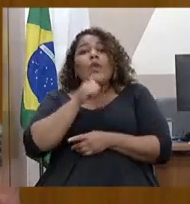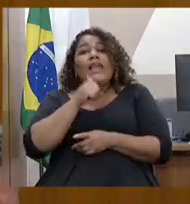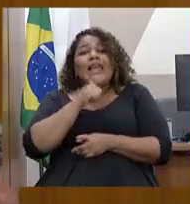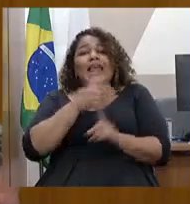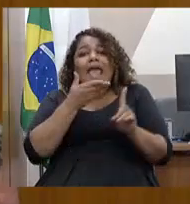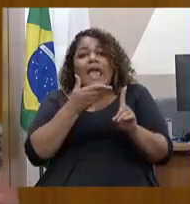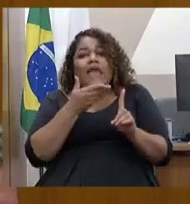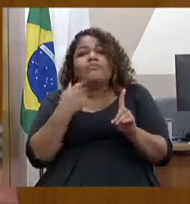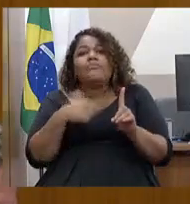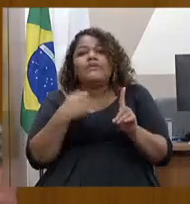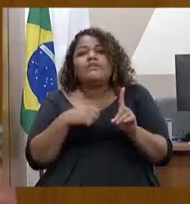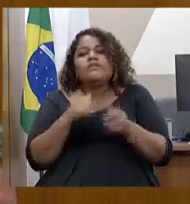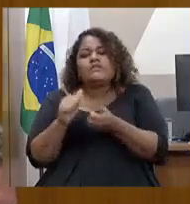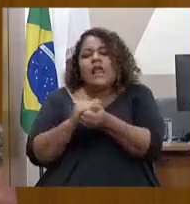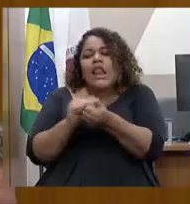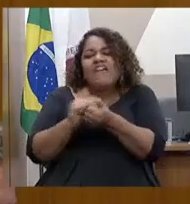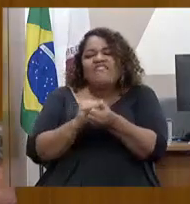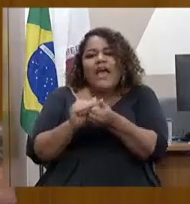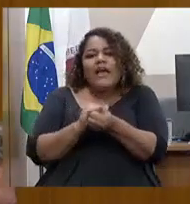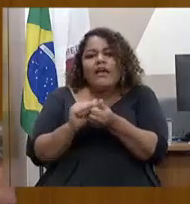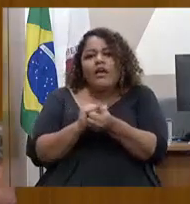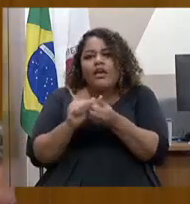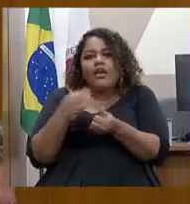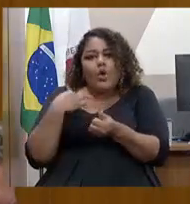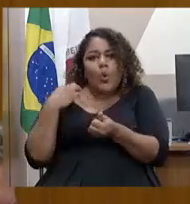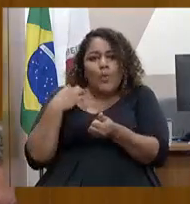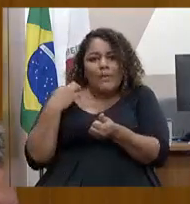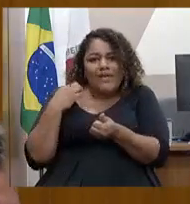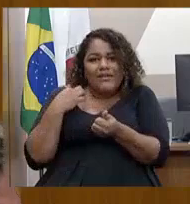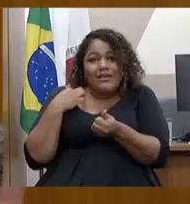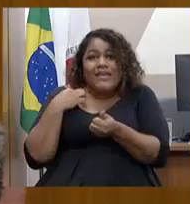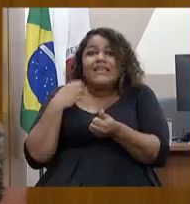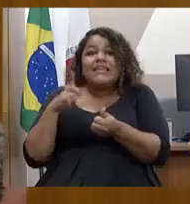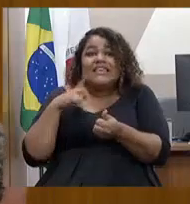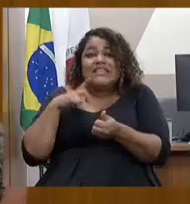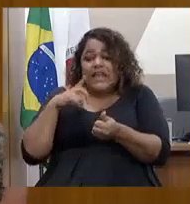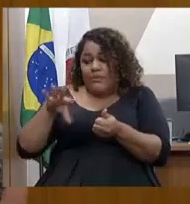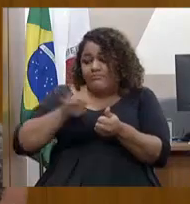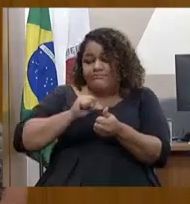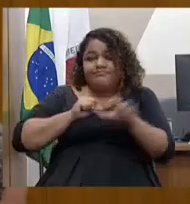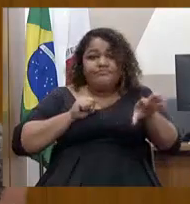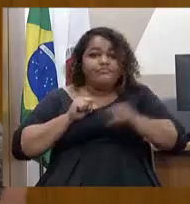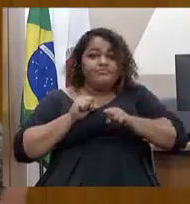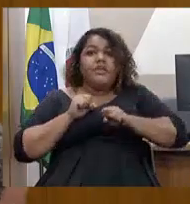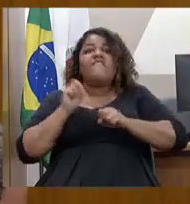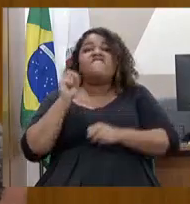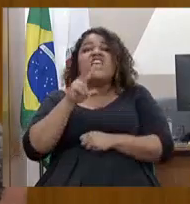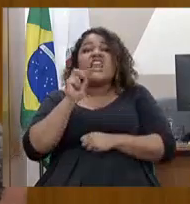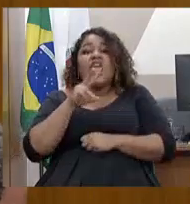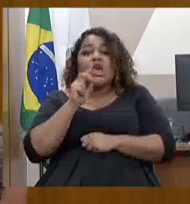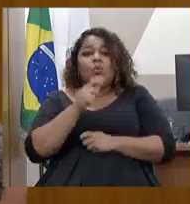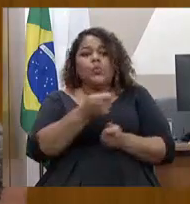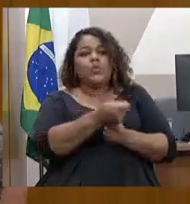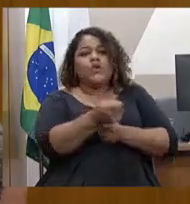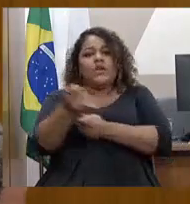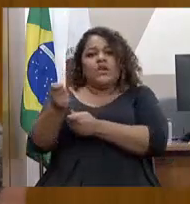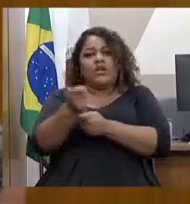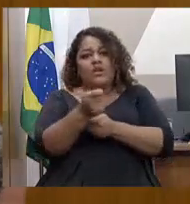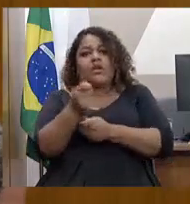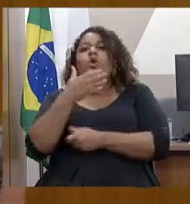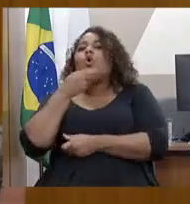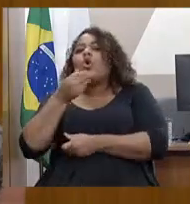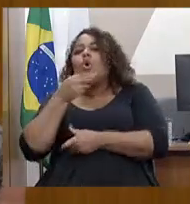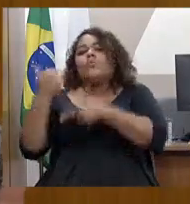e dá e lavar a roupa dos homens que trabalha com veneno nas fazendas nas propriedades né E aí pouco a gente discute disso